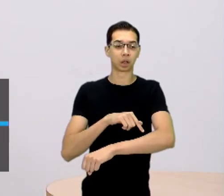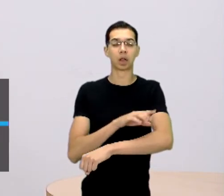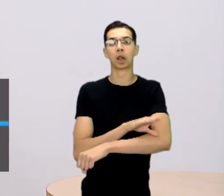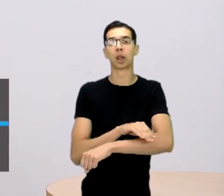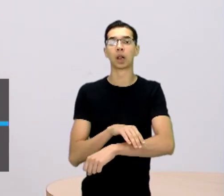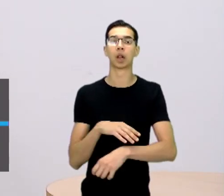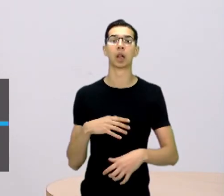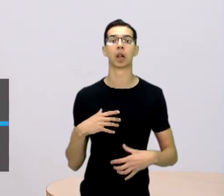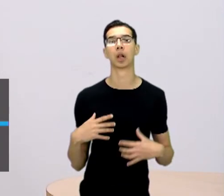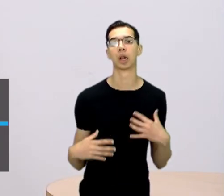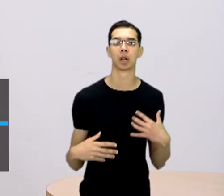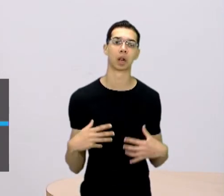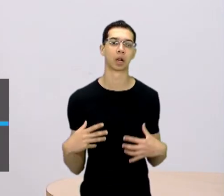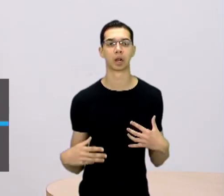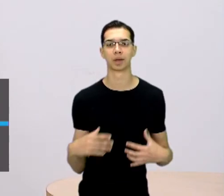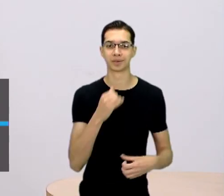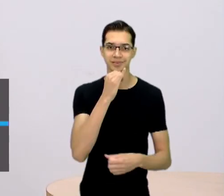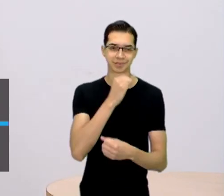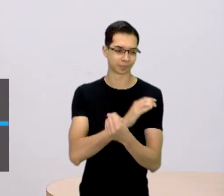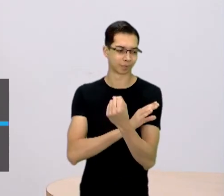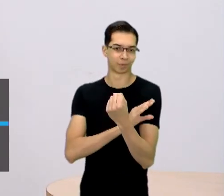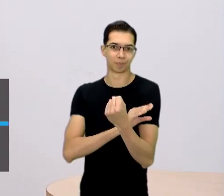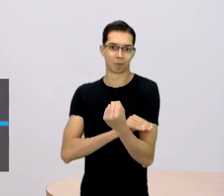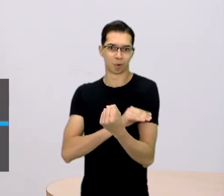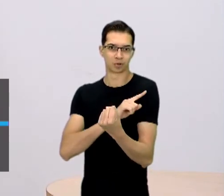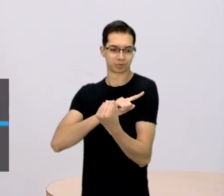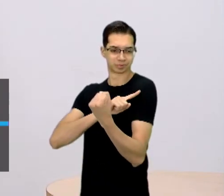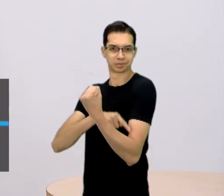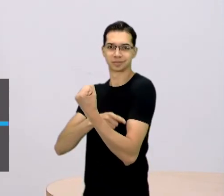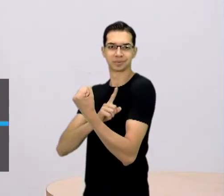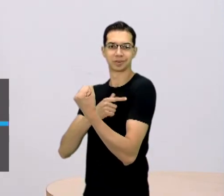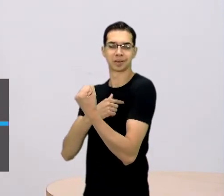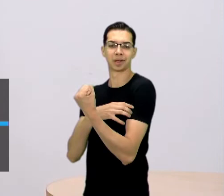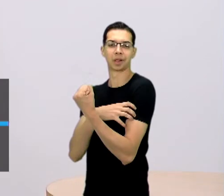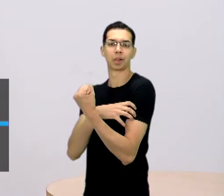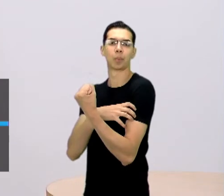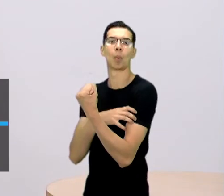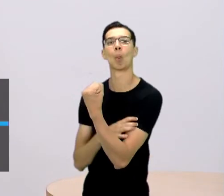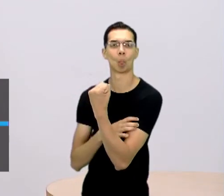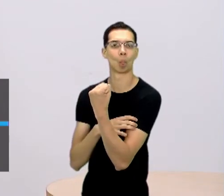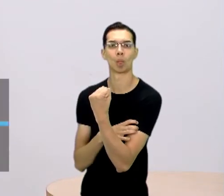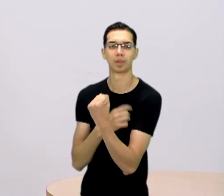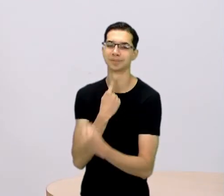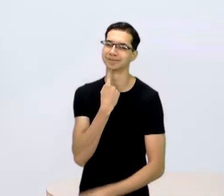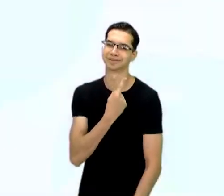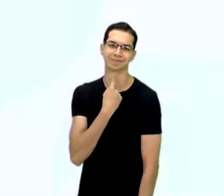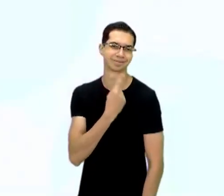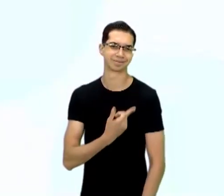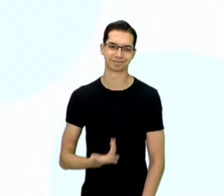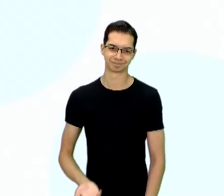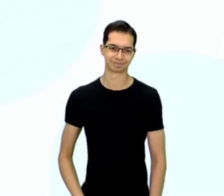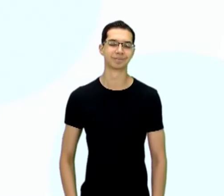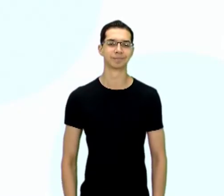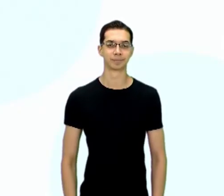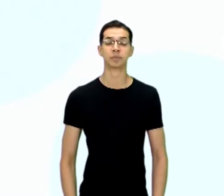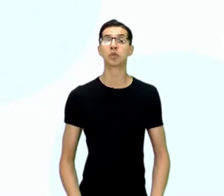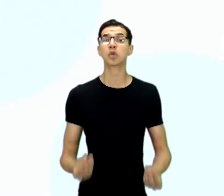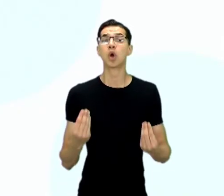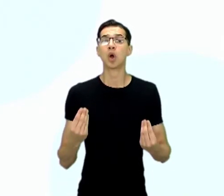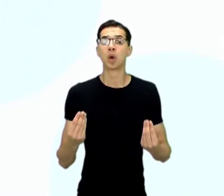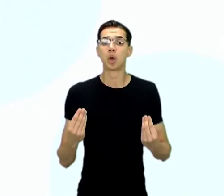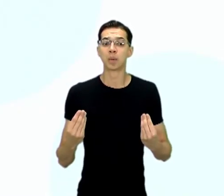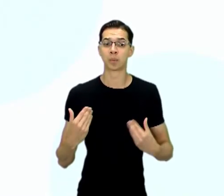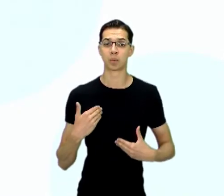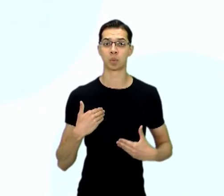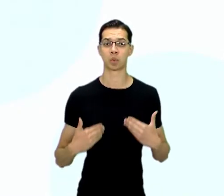meu corpo, tá? E aí, gente, como que acontece, então, a movimentação no nosso corpo? Né? Vamos falar ali, né,